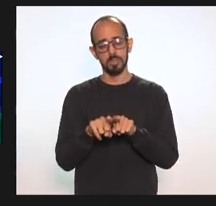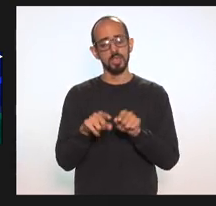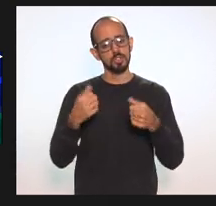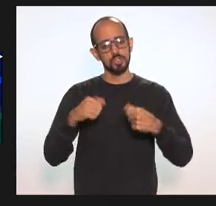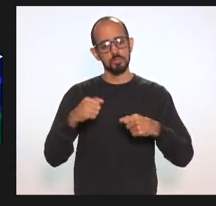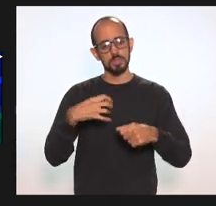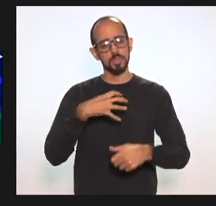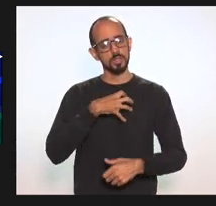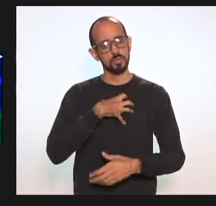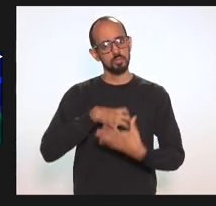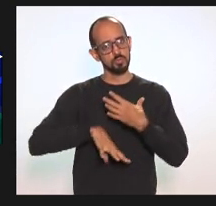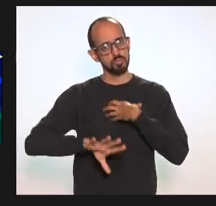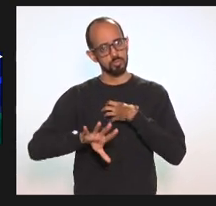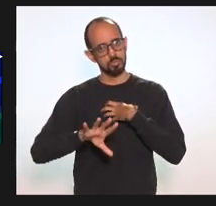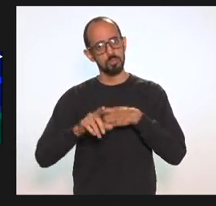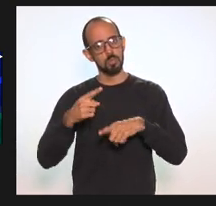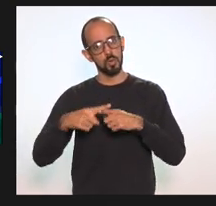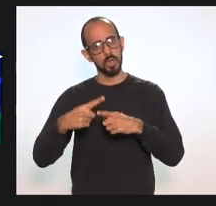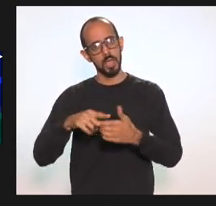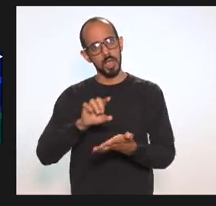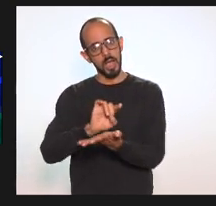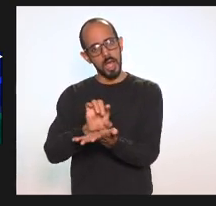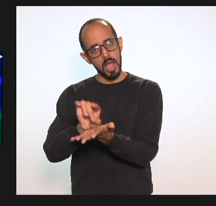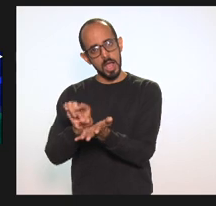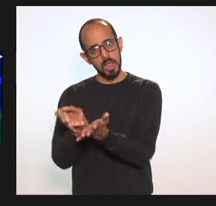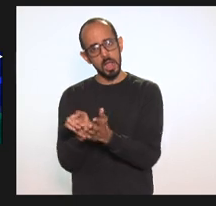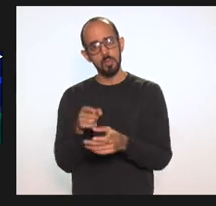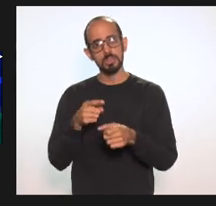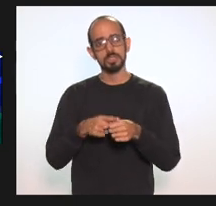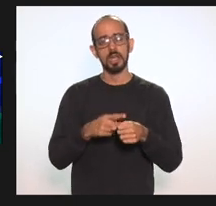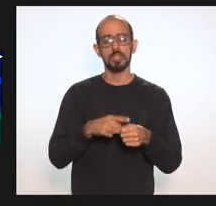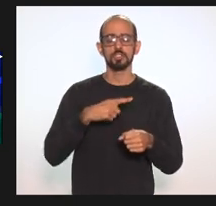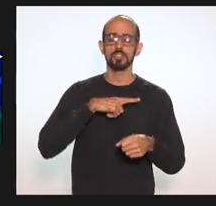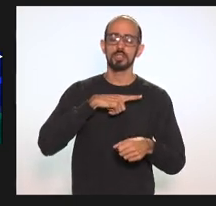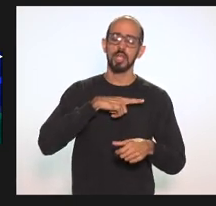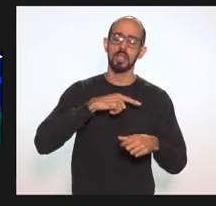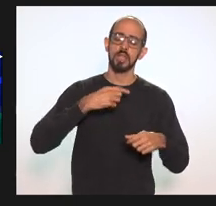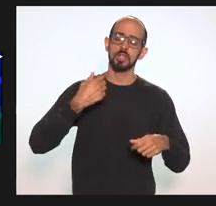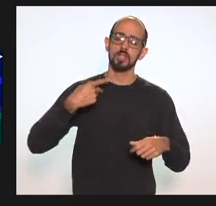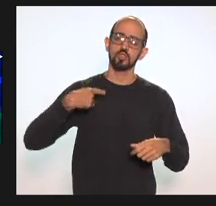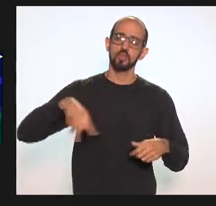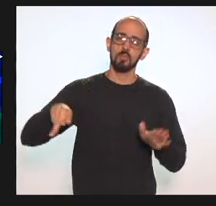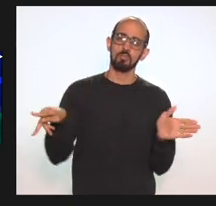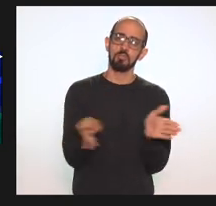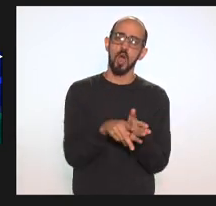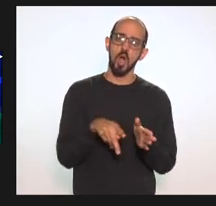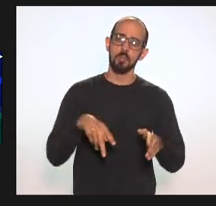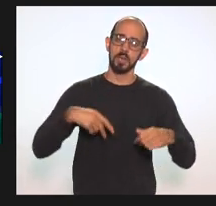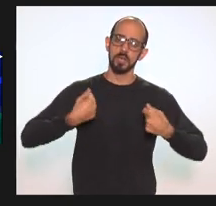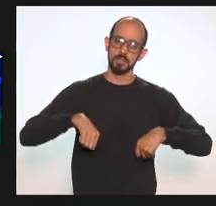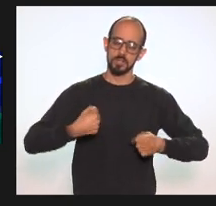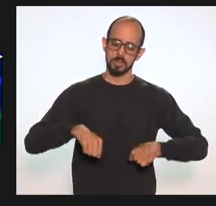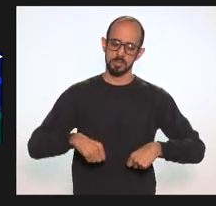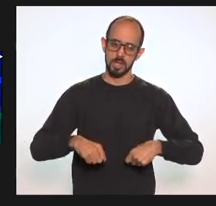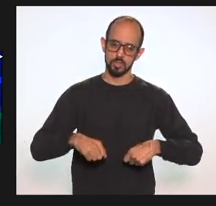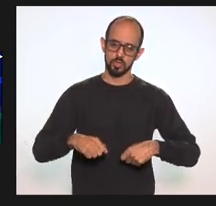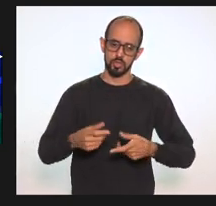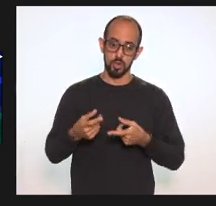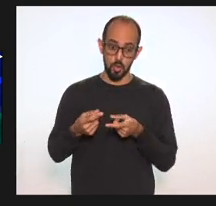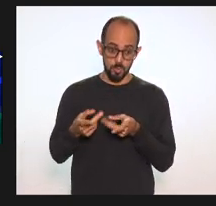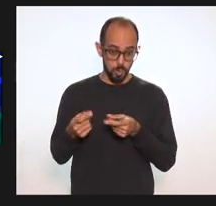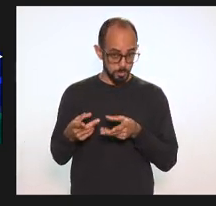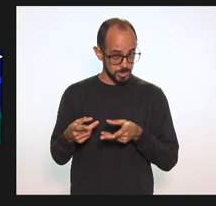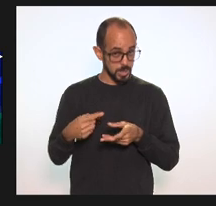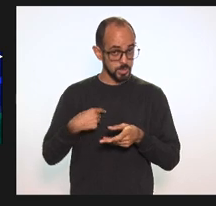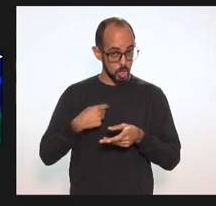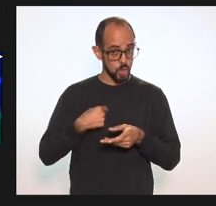porque cada região tem a sua necessidade e o comércio não podemos deixar eu como como comerciante som Eu